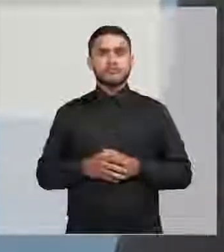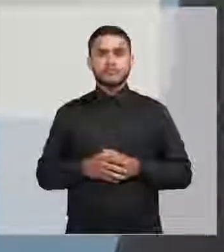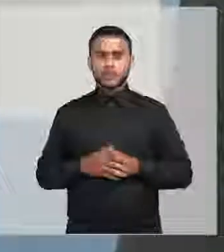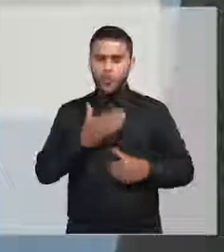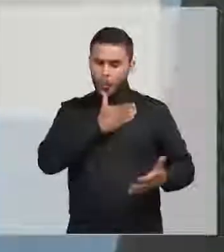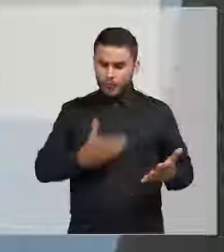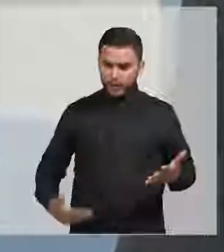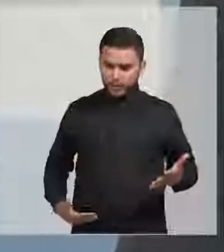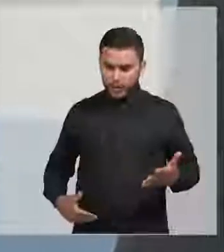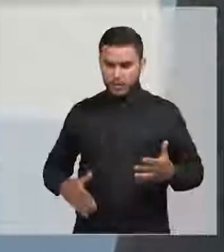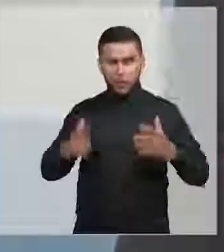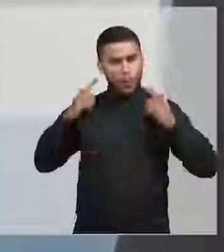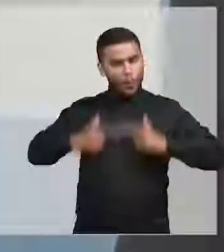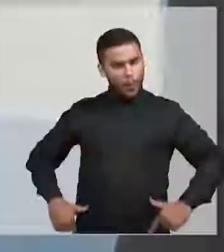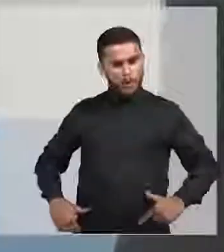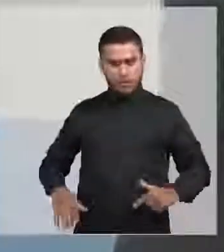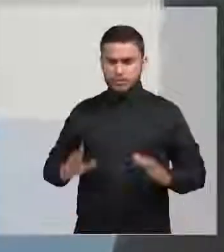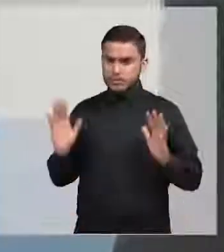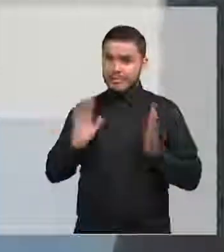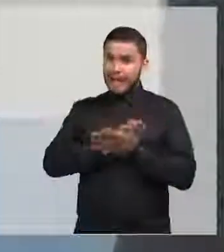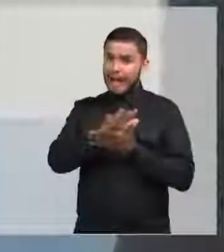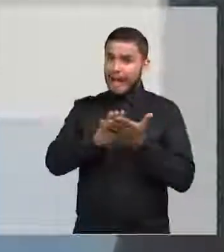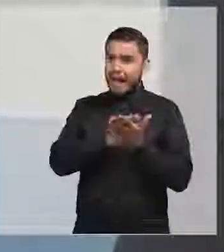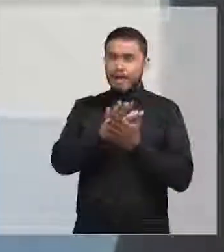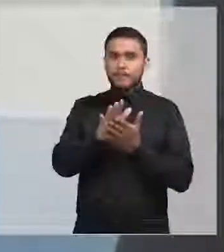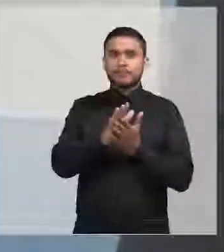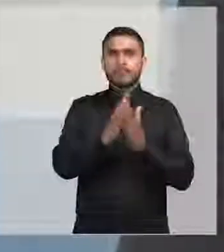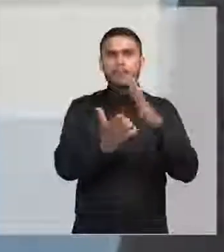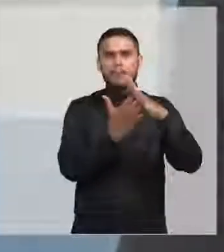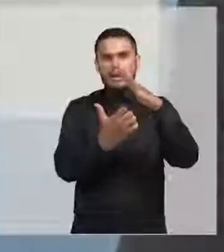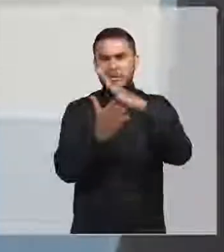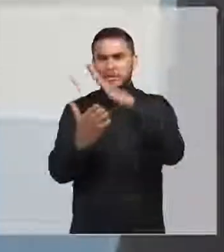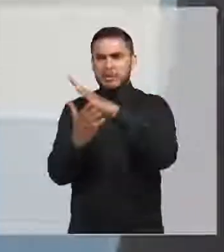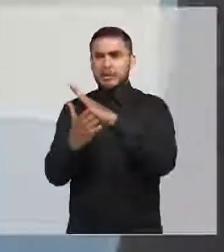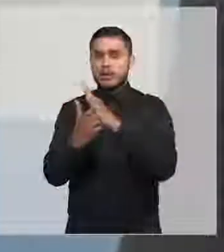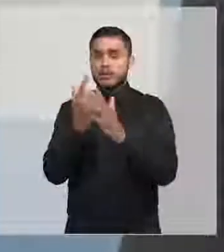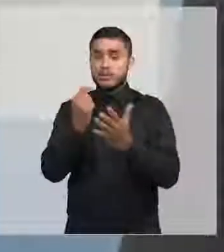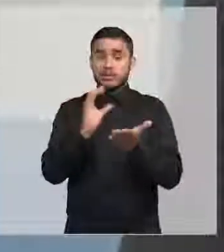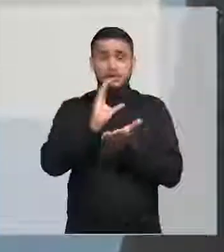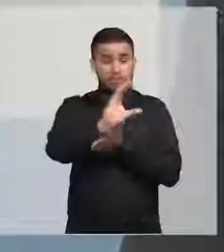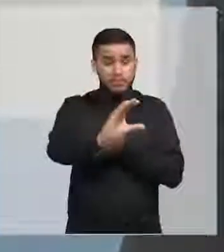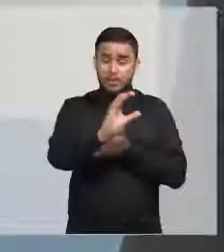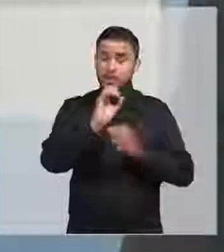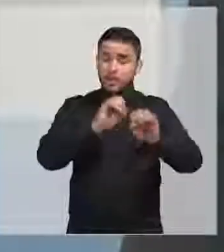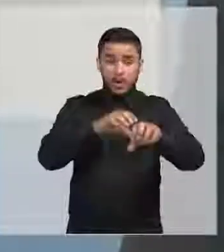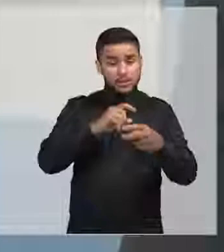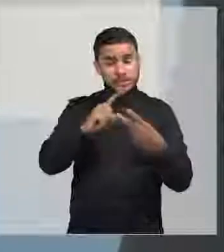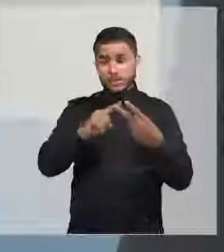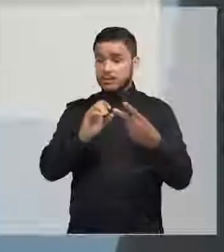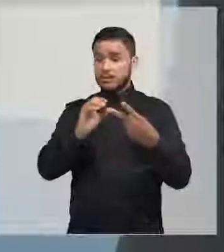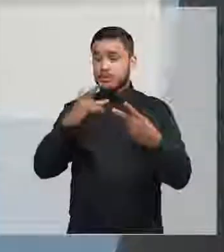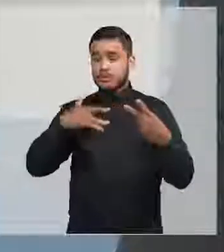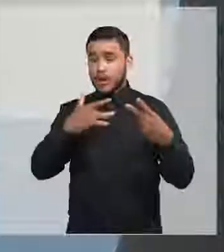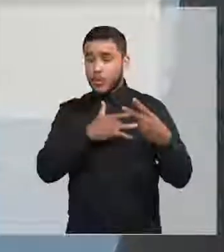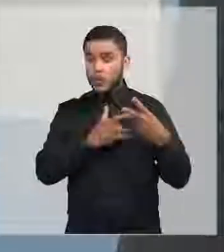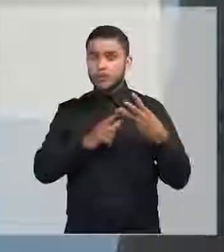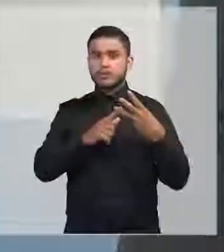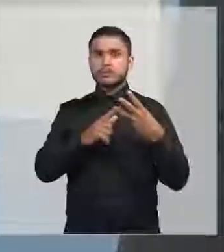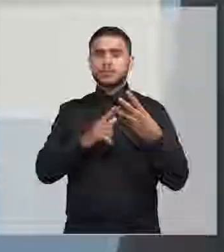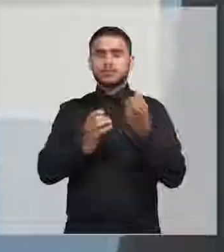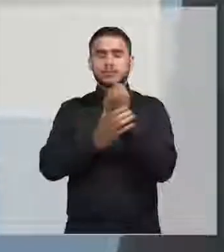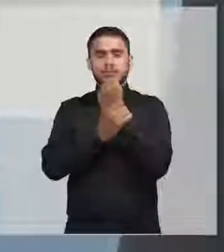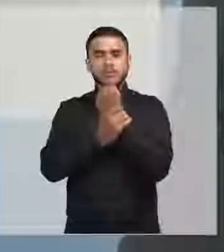Estado mínimo, ou seja, o Estado brasileiro vai gastar dinheiro com educação, saúde, segurança